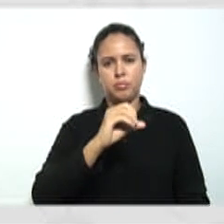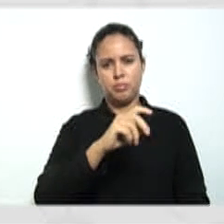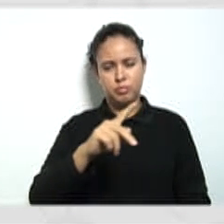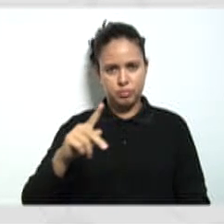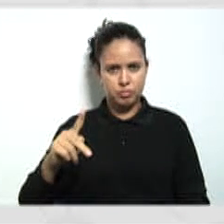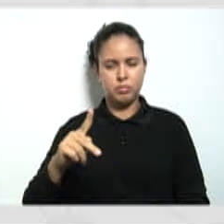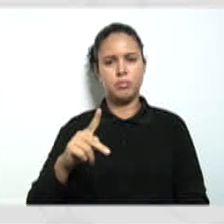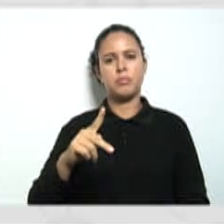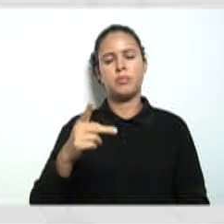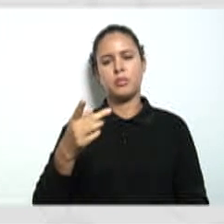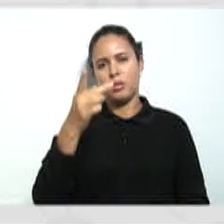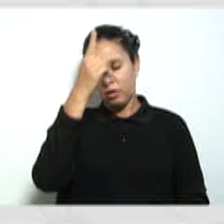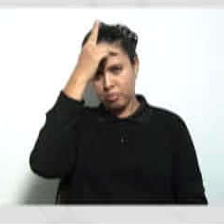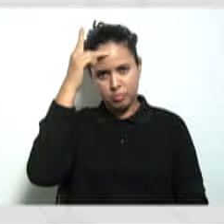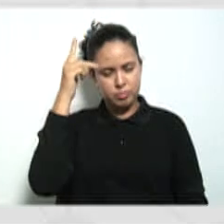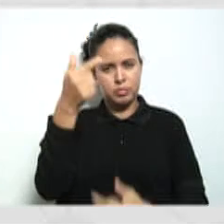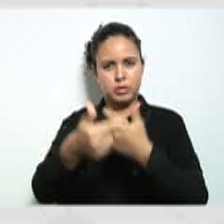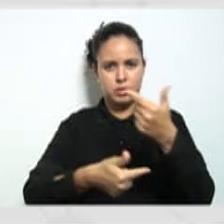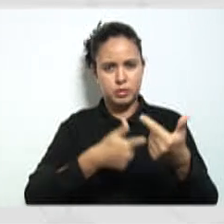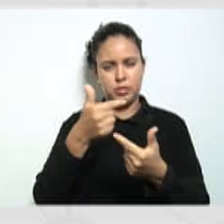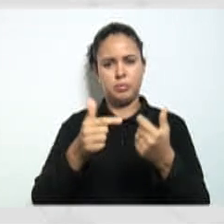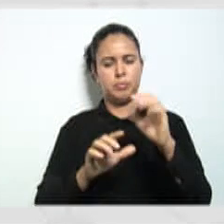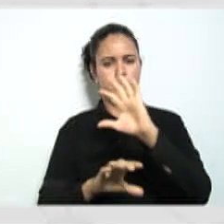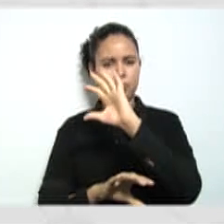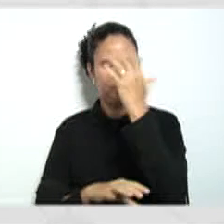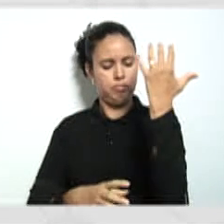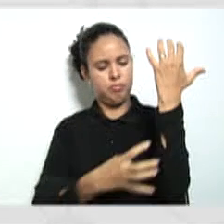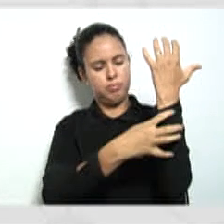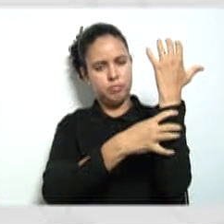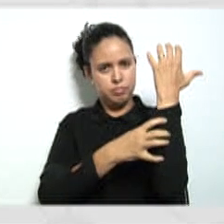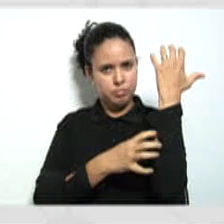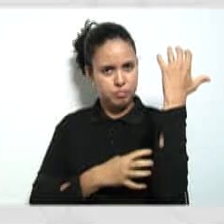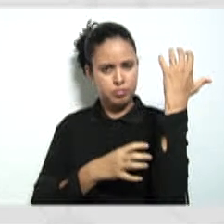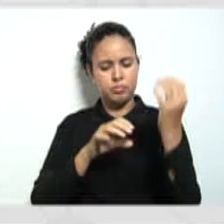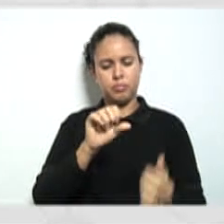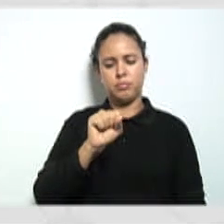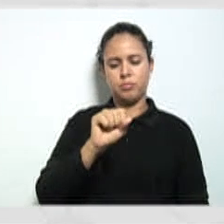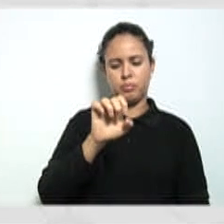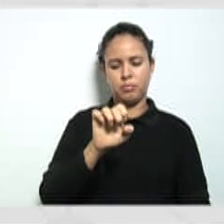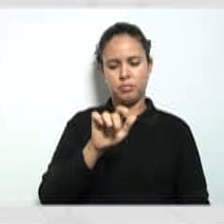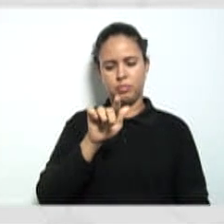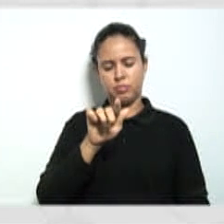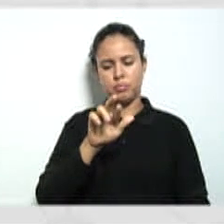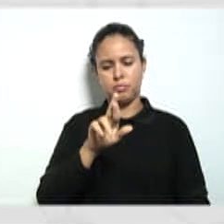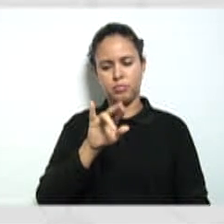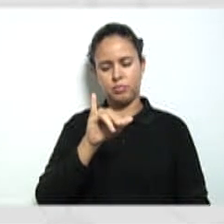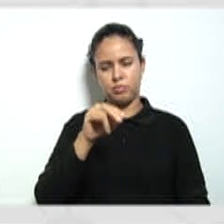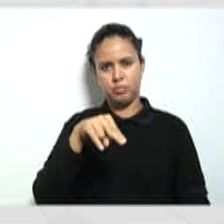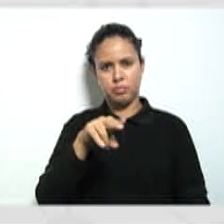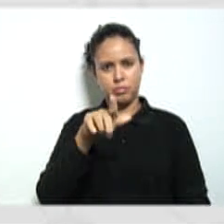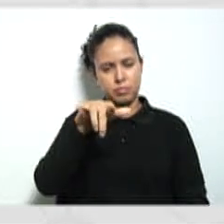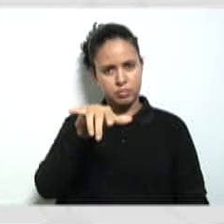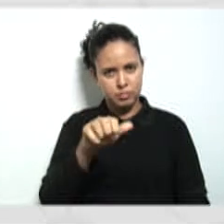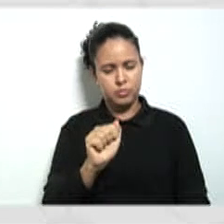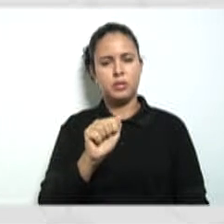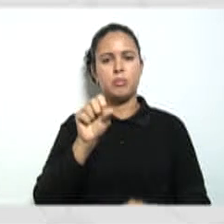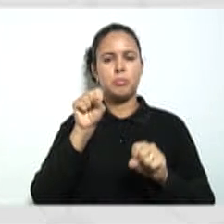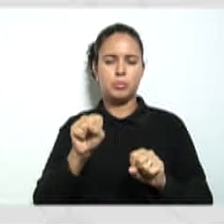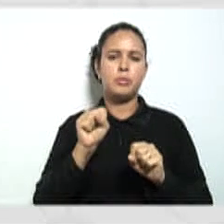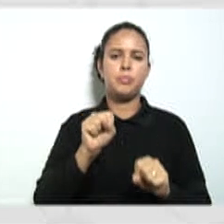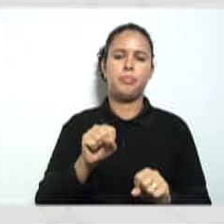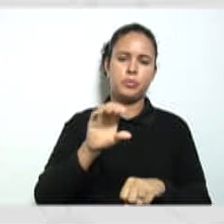seringueiros ali e eles vão ter uma maneira de trabalhar, tabelar um tipo de serviços, procurar um tipo de qualificação para fazer melhor o